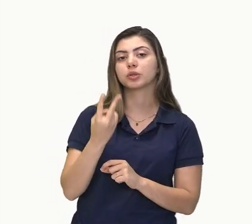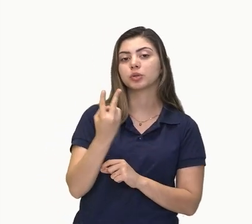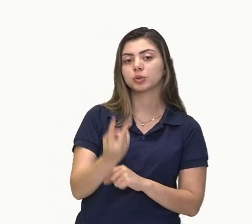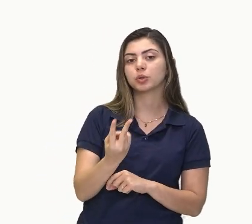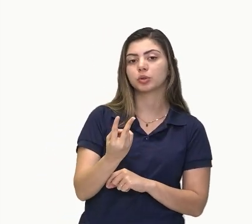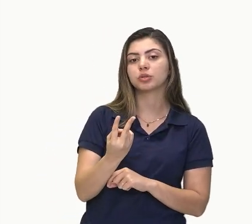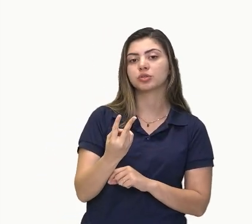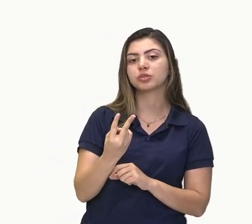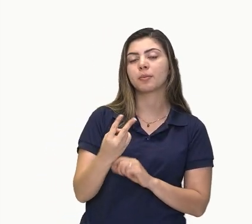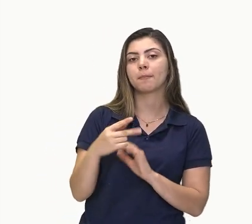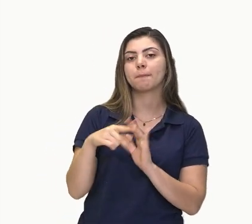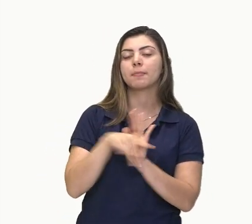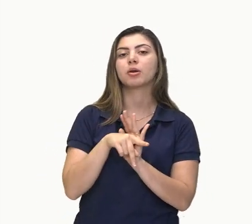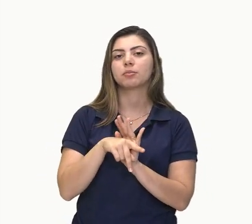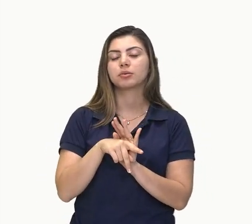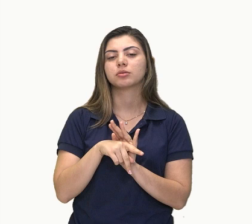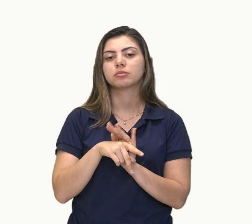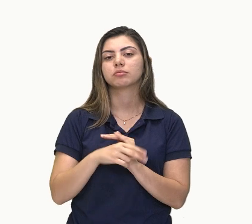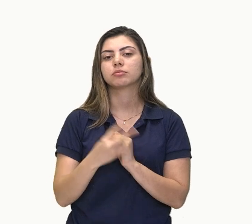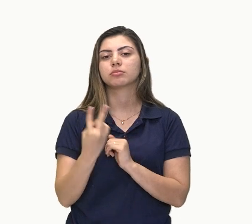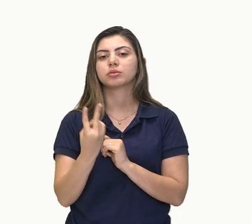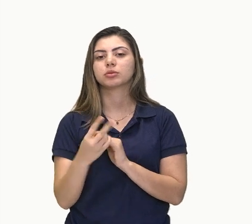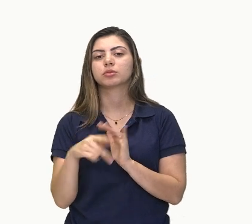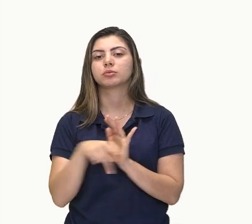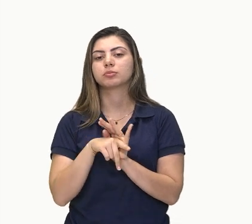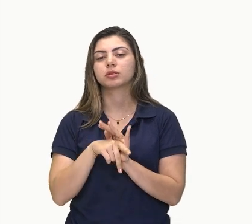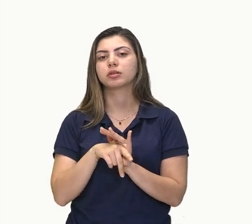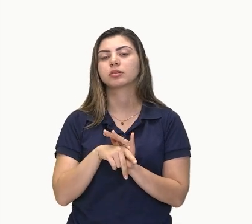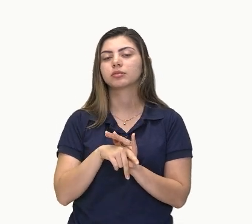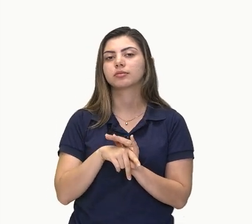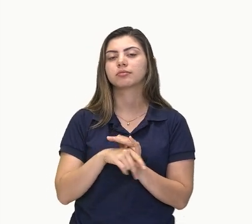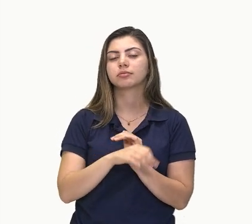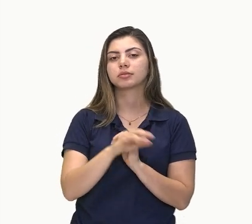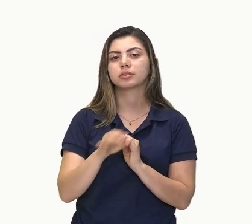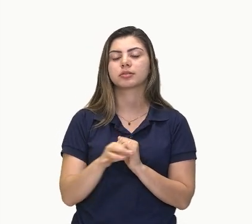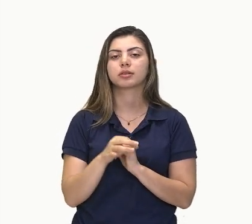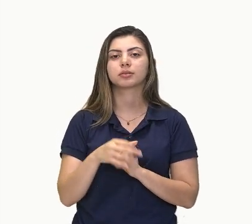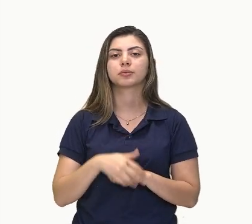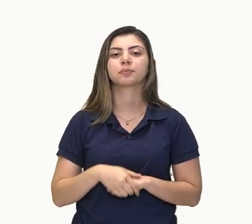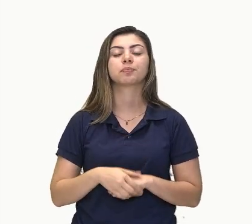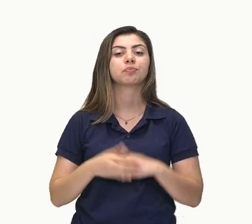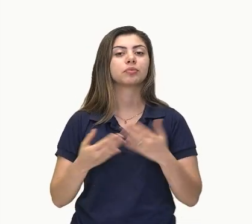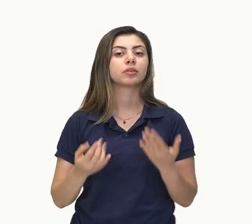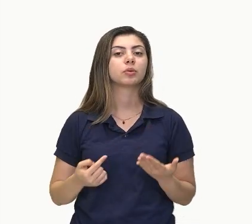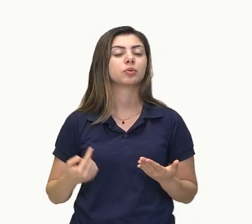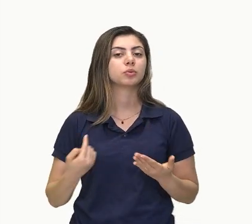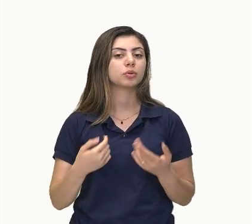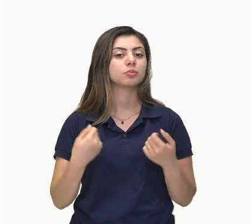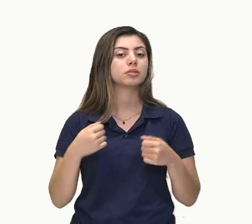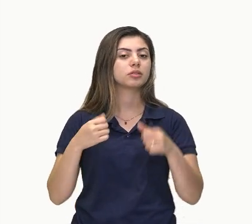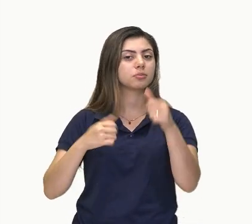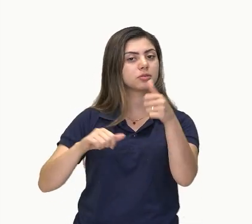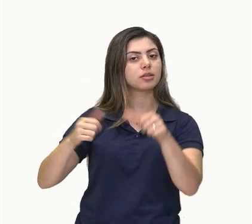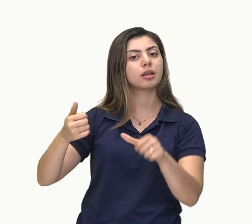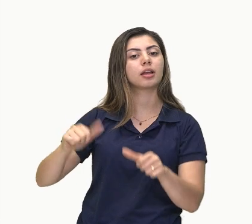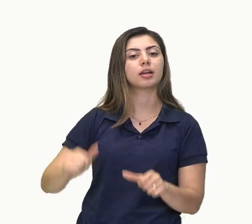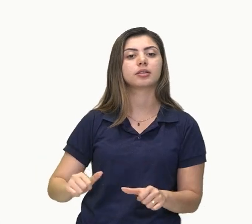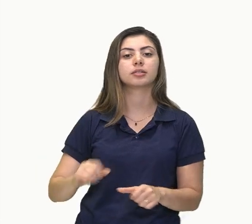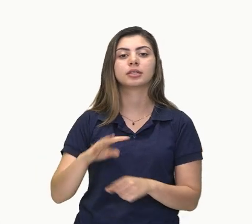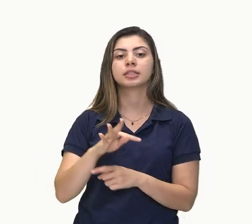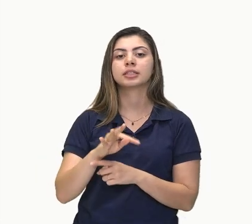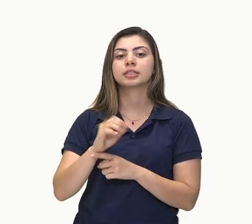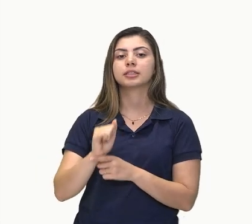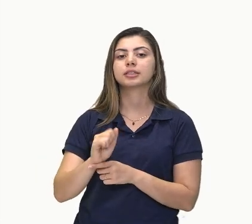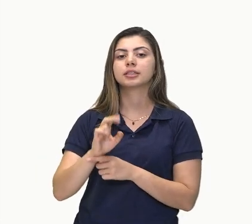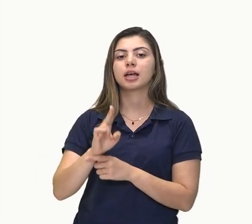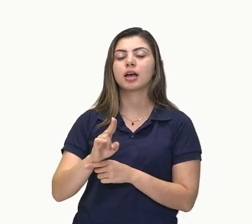si mesmos, tá? E meros partes. Então, a gente vai analisar dessa forma, ó.